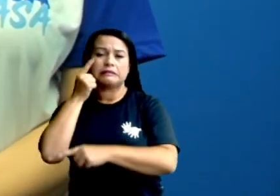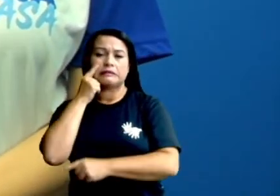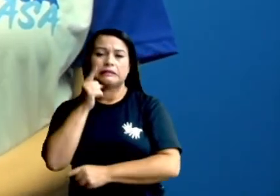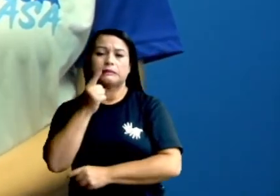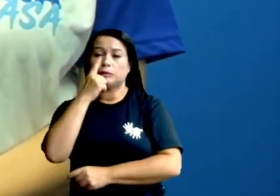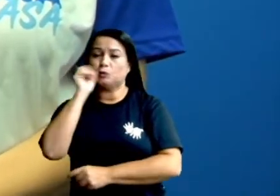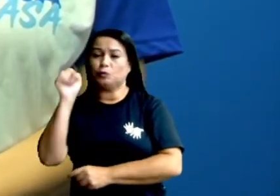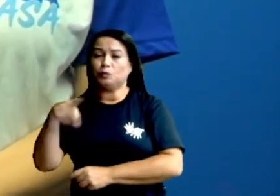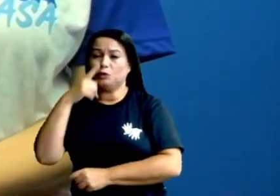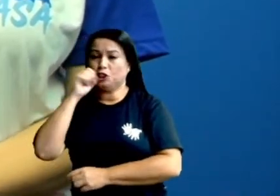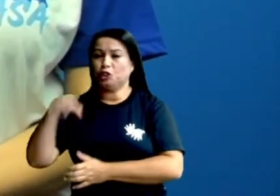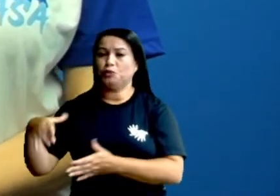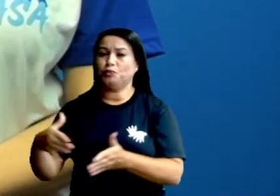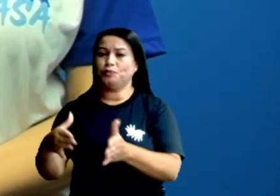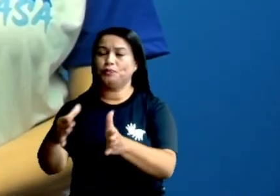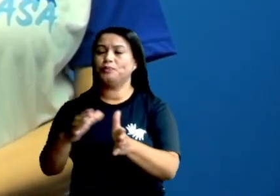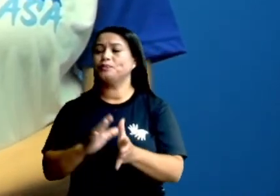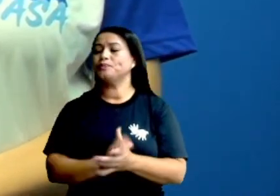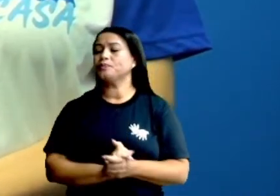nas águas.